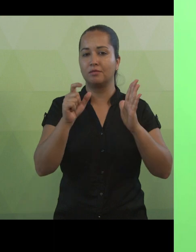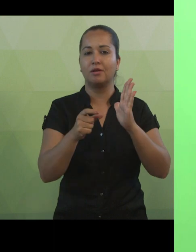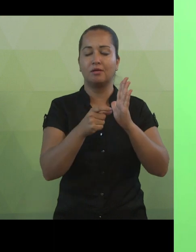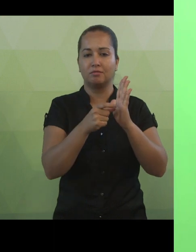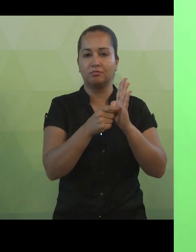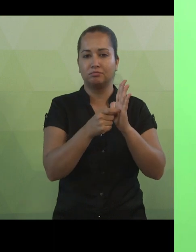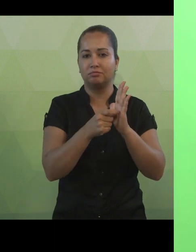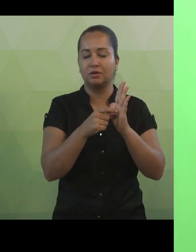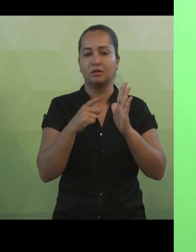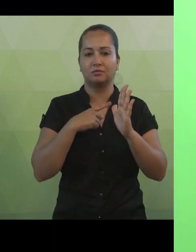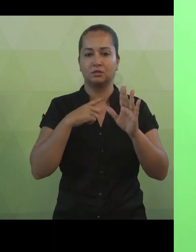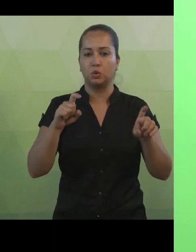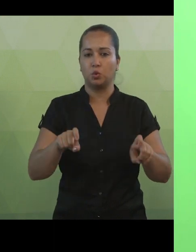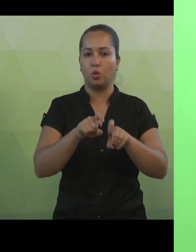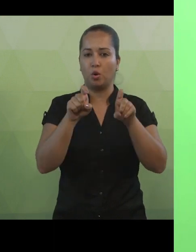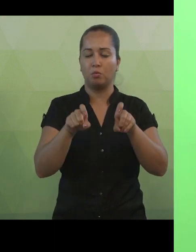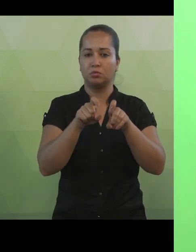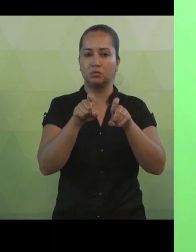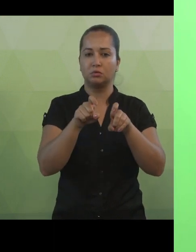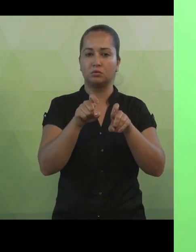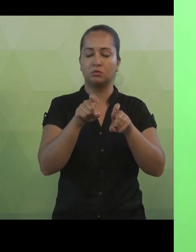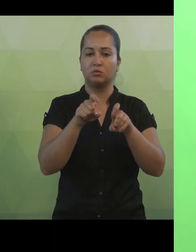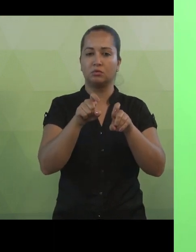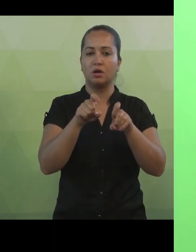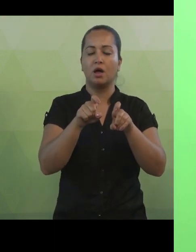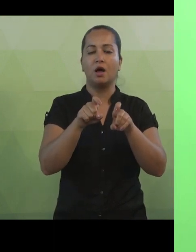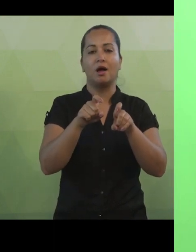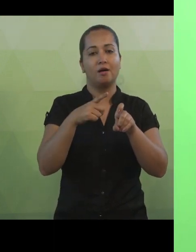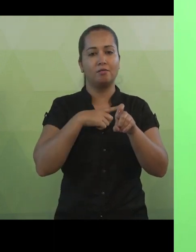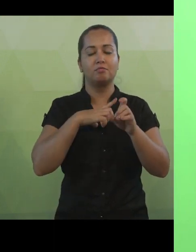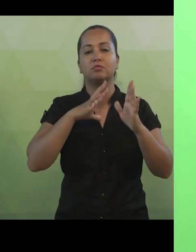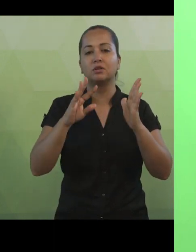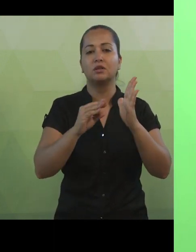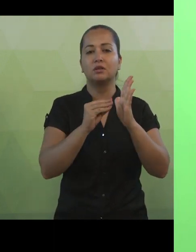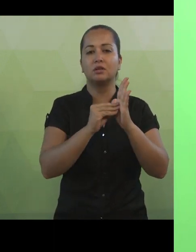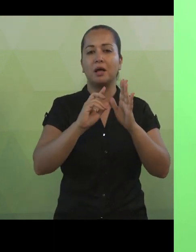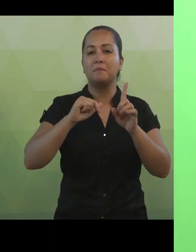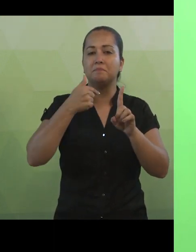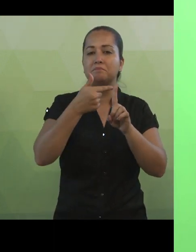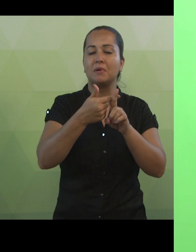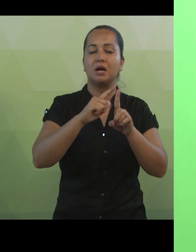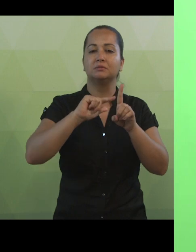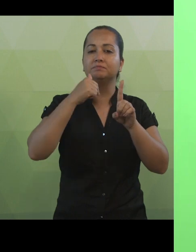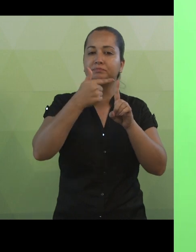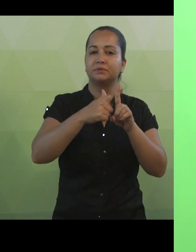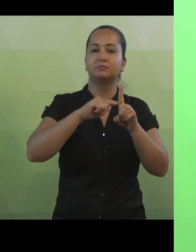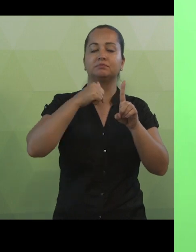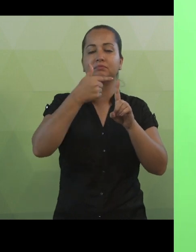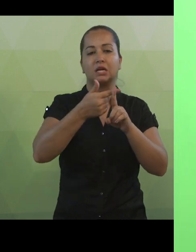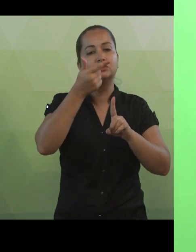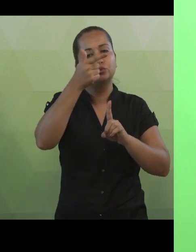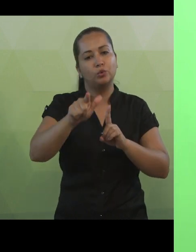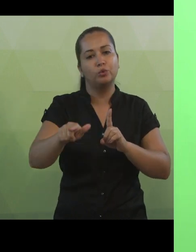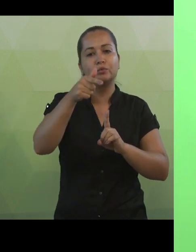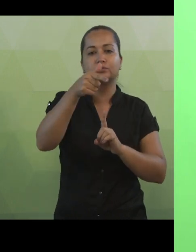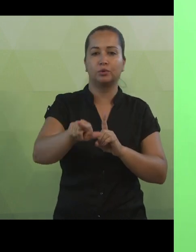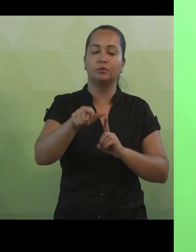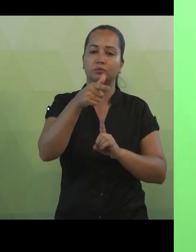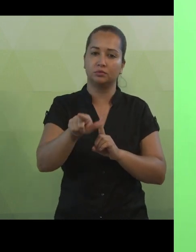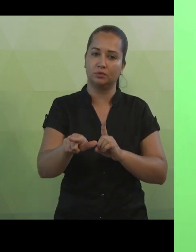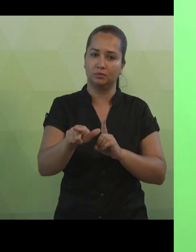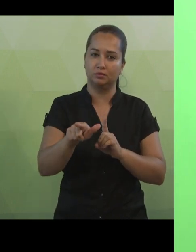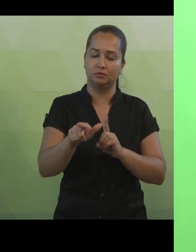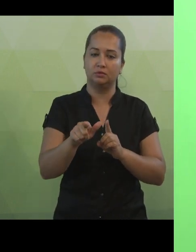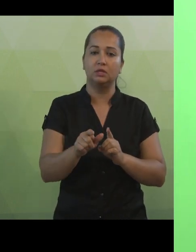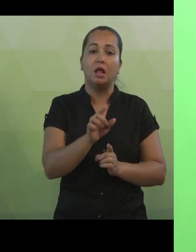computador várias vezes. Para cada execução do programa, nós damos o nome de uma instância de execução do programa, ou seja,